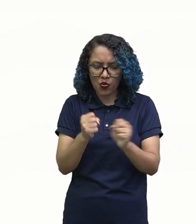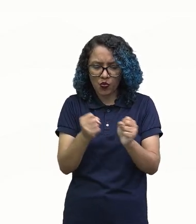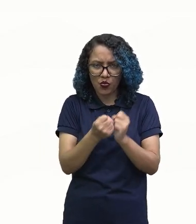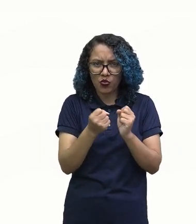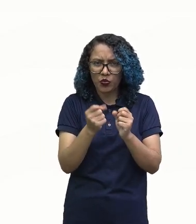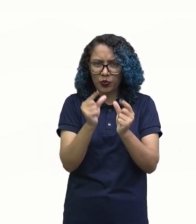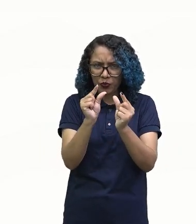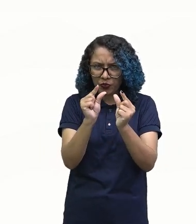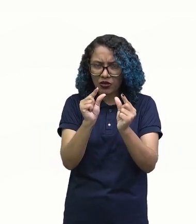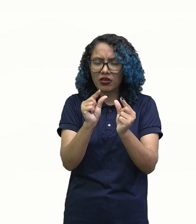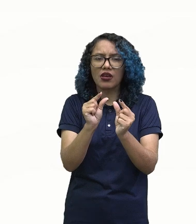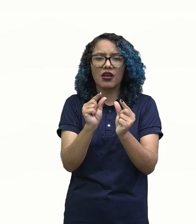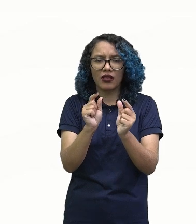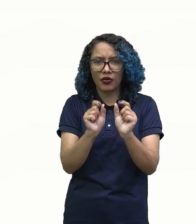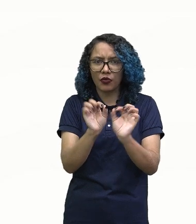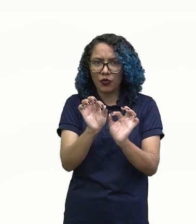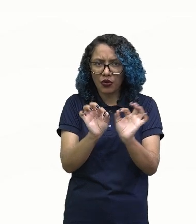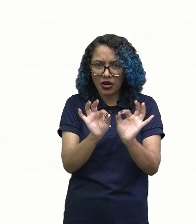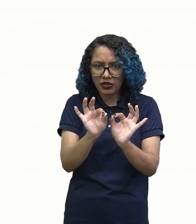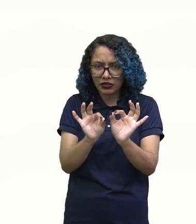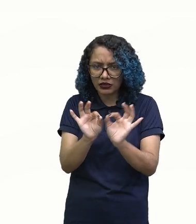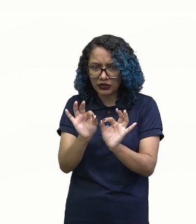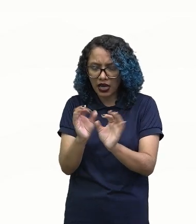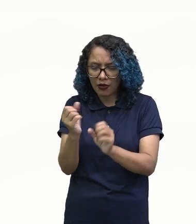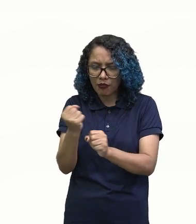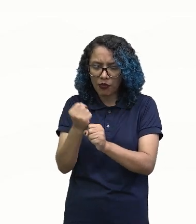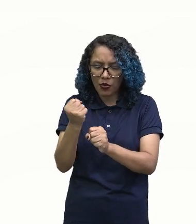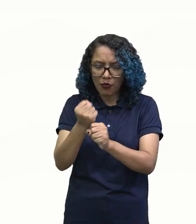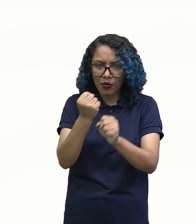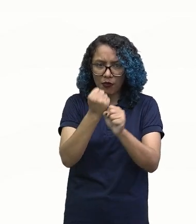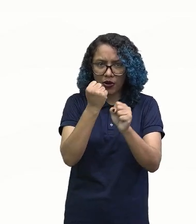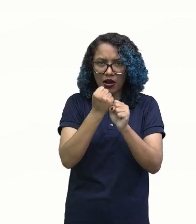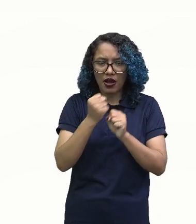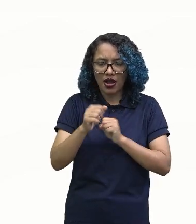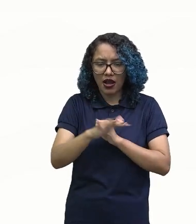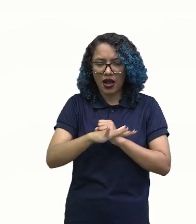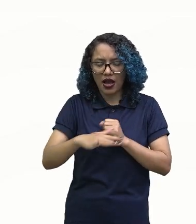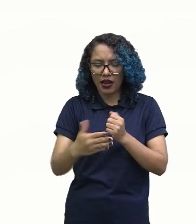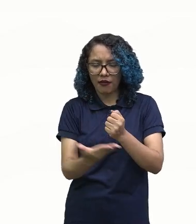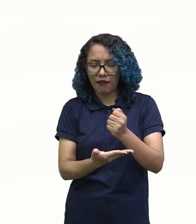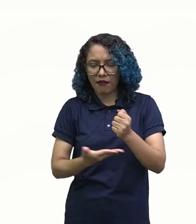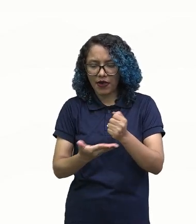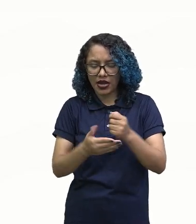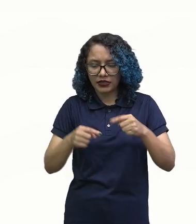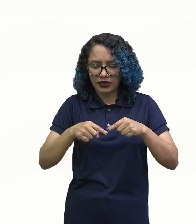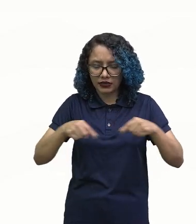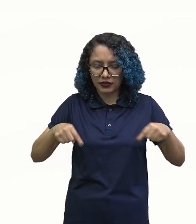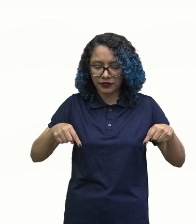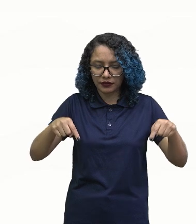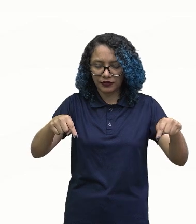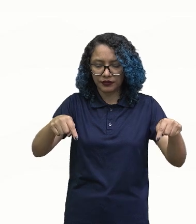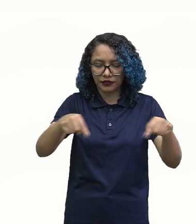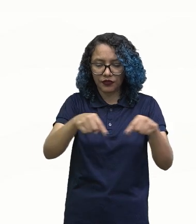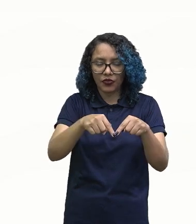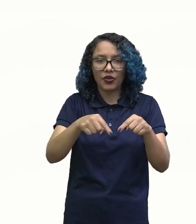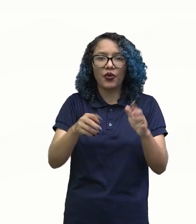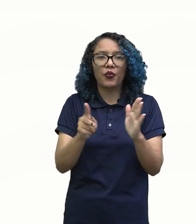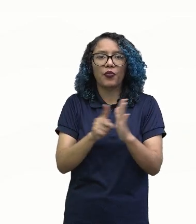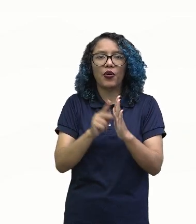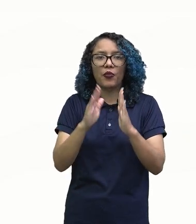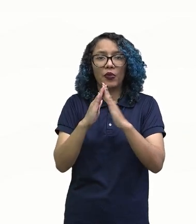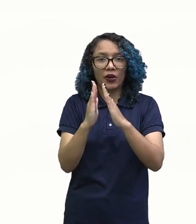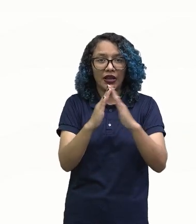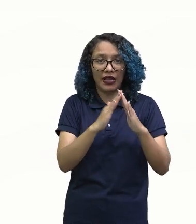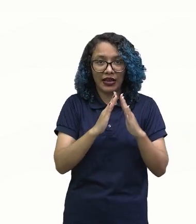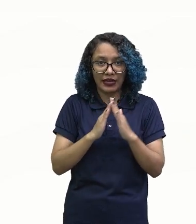para fazer a estrutura da casa, a parte fundamental da casa, né, a base das